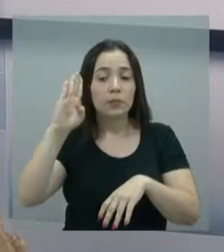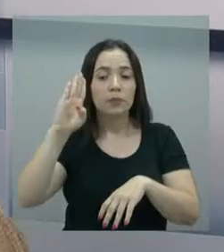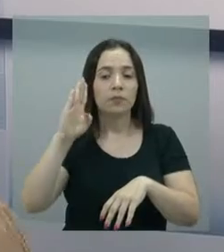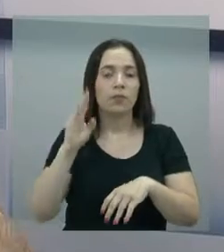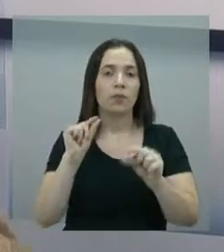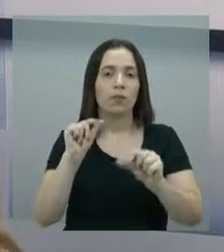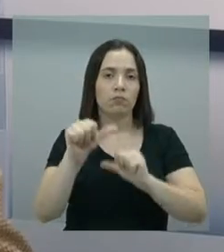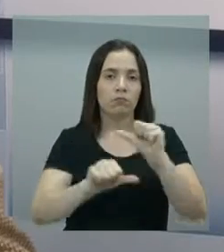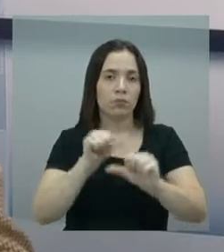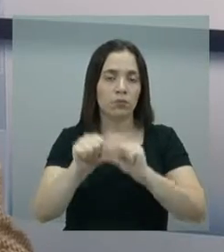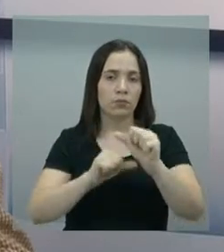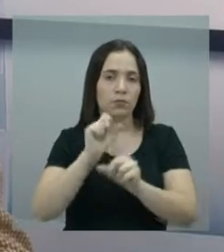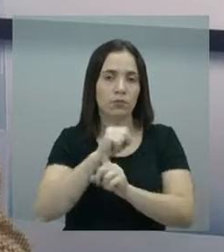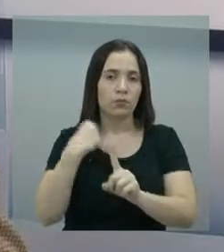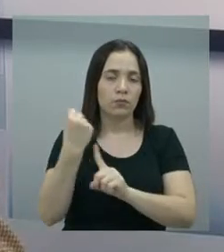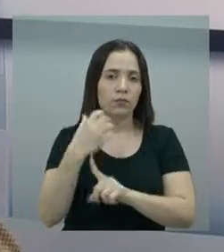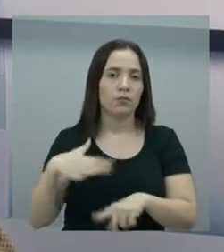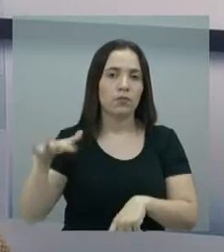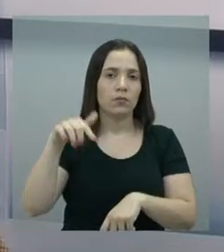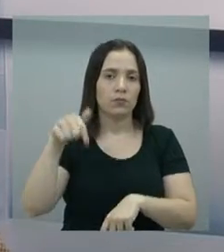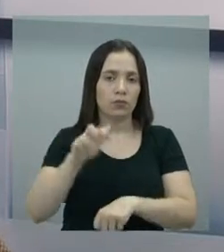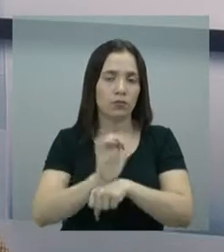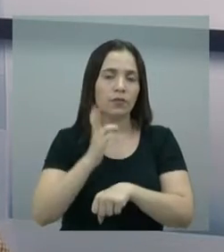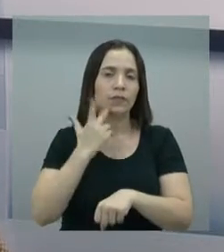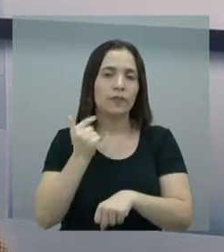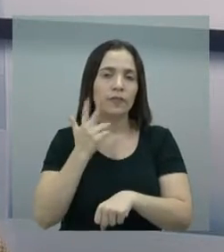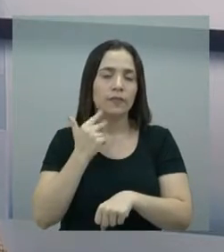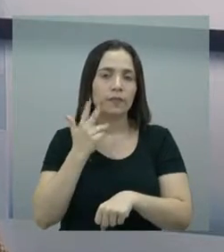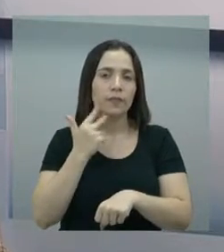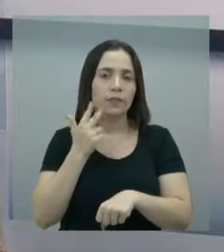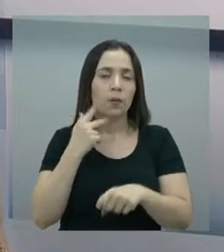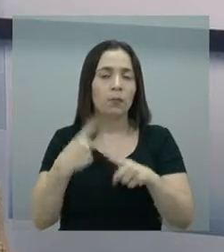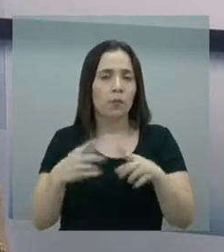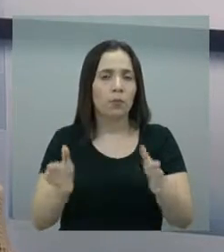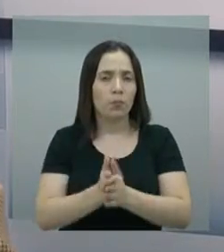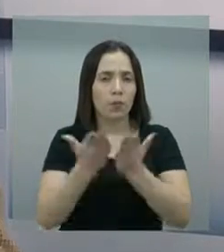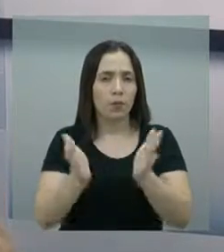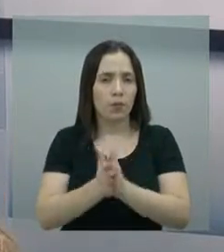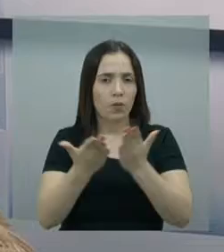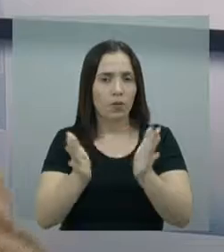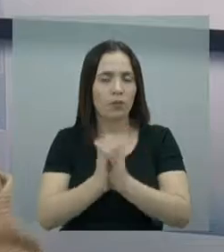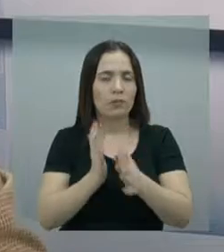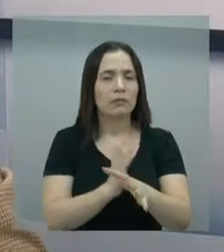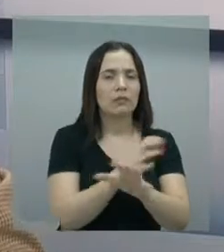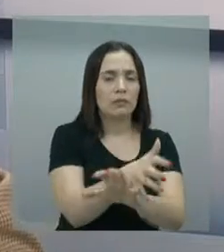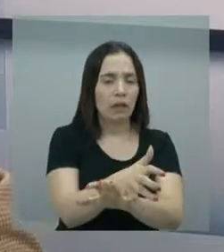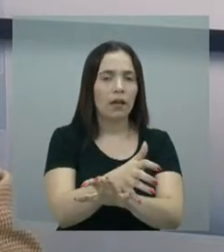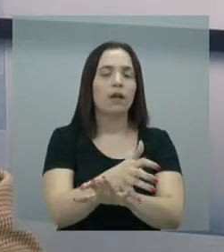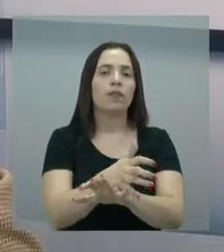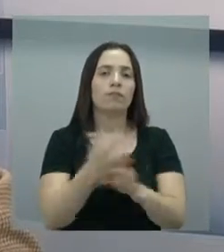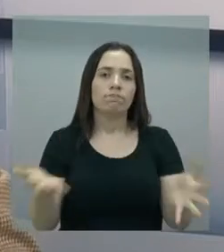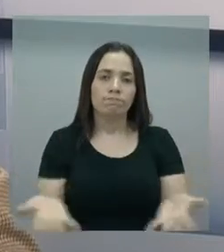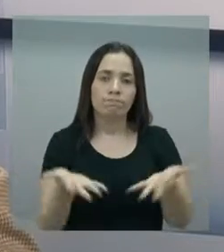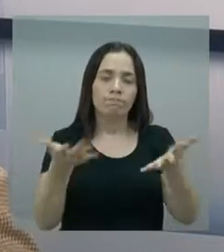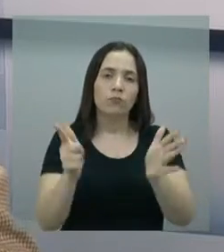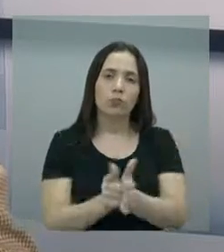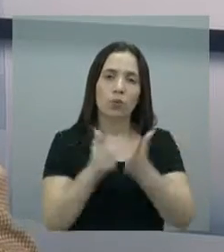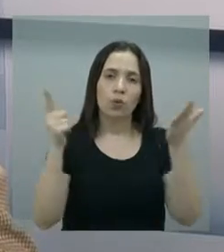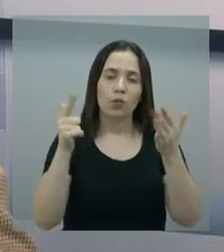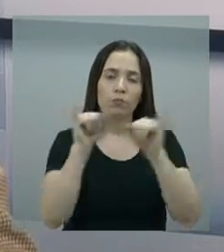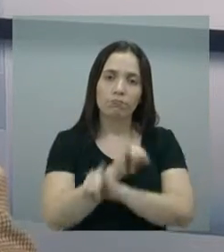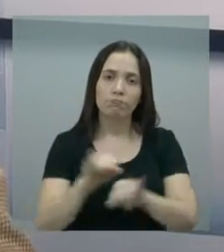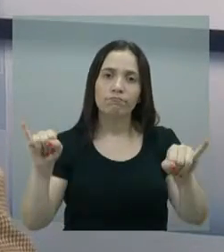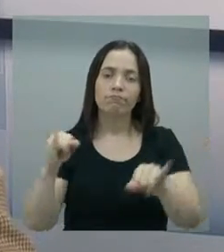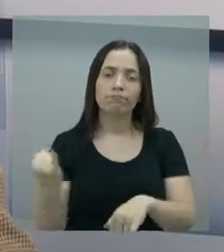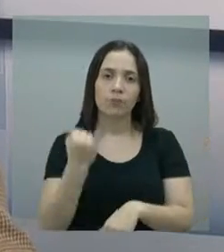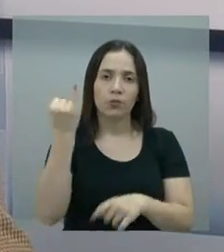para fazer a transformação no nosso estado. Continua sendo um estado muito pobre, encravado do semiárido. Está aí, primeira página do Jornal O Povo de hoje dizendo